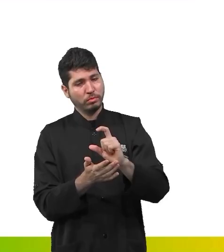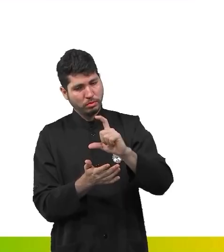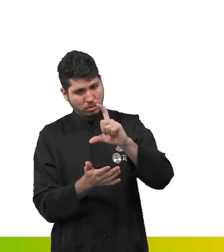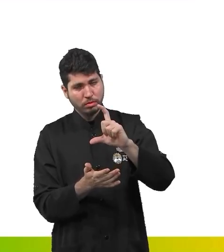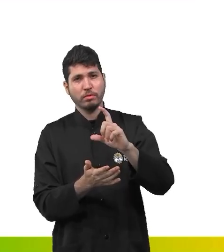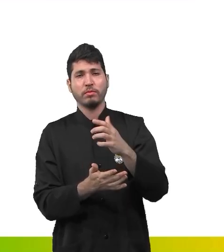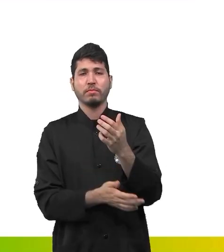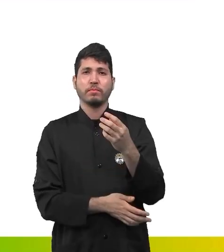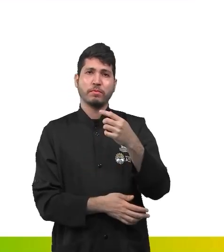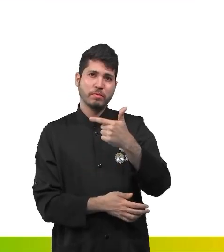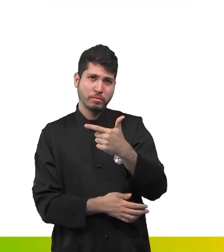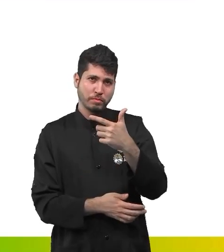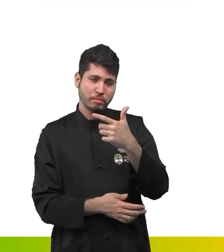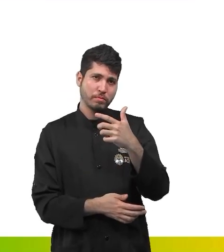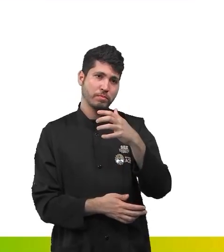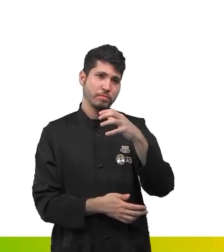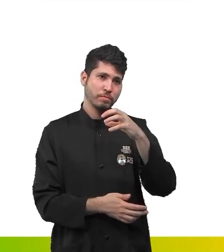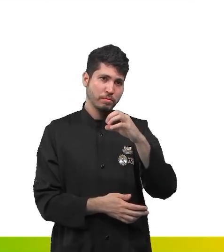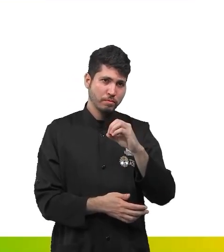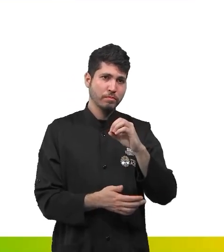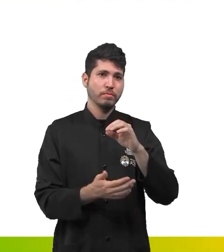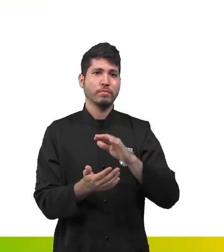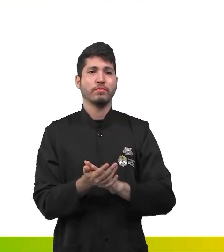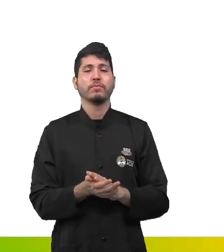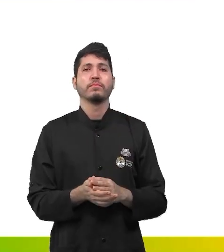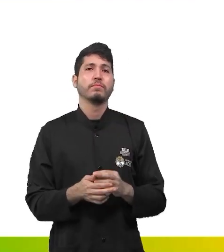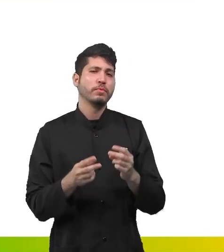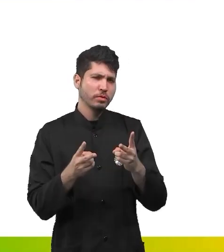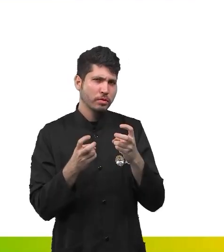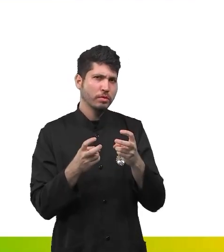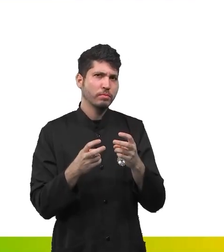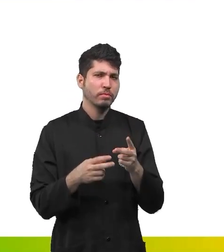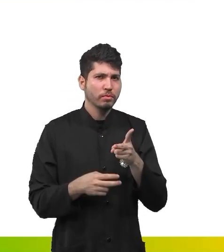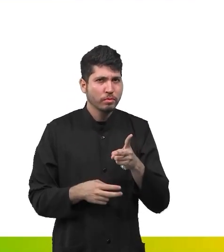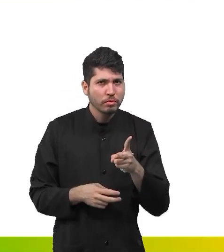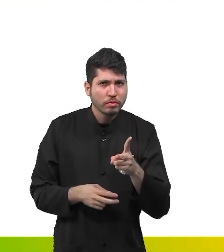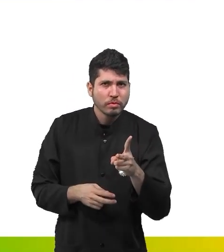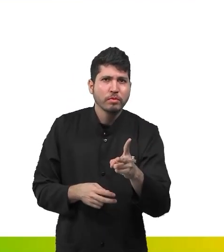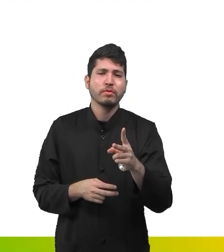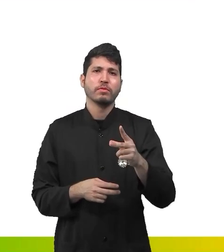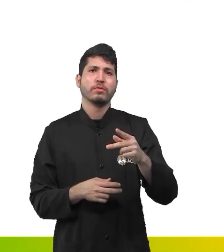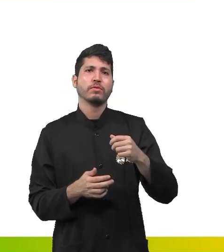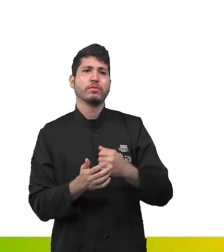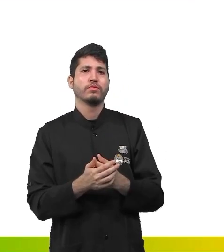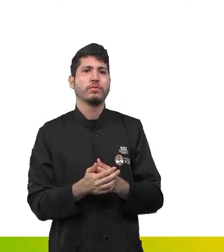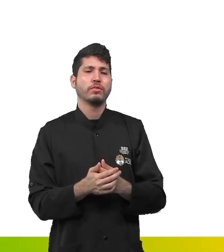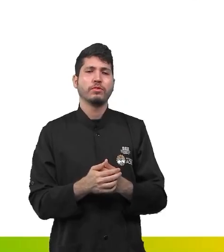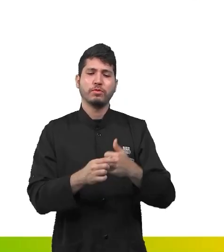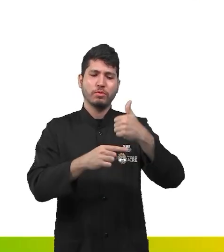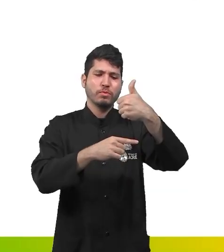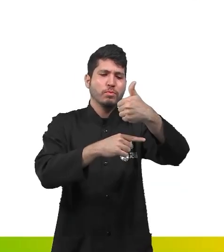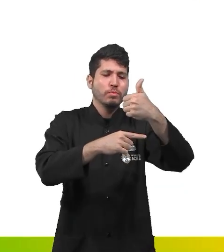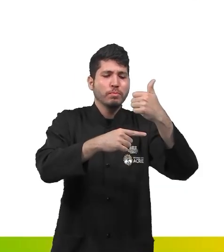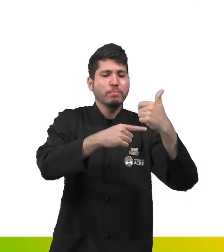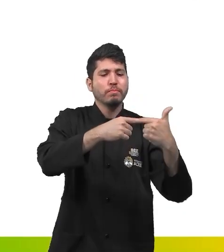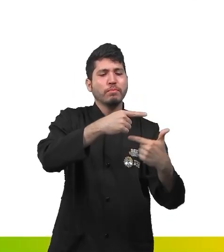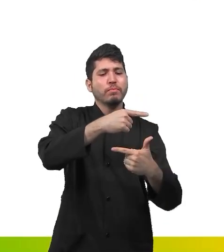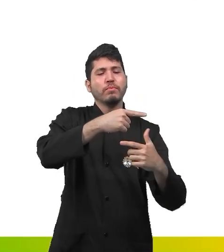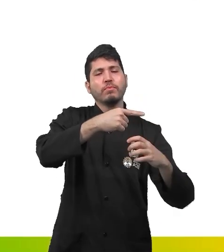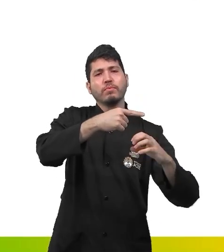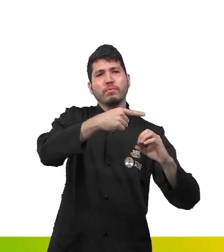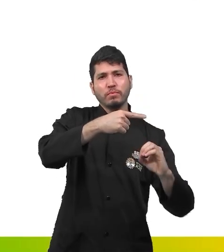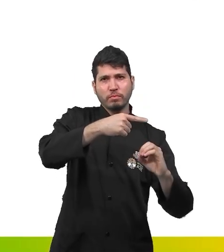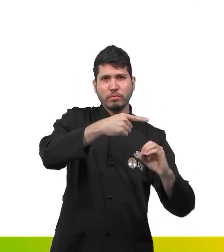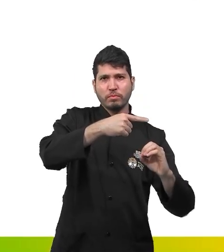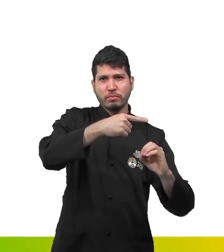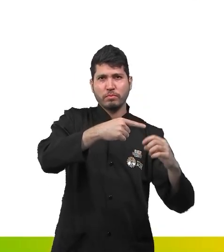ó, a nossa constante de proporcionalidade é 1 por 20. Como assim? 1 hora de